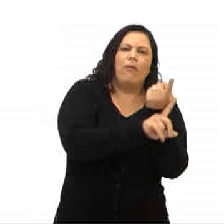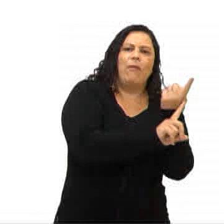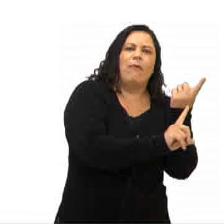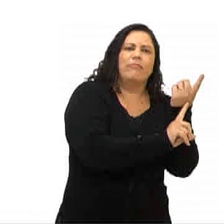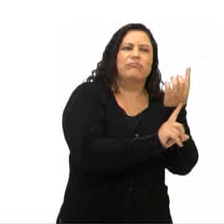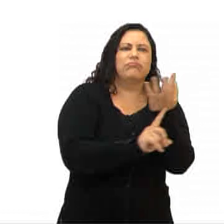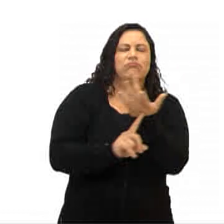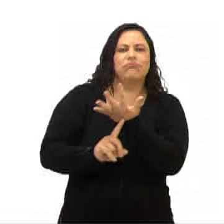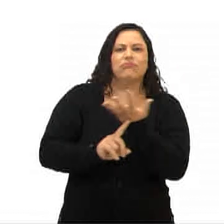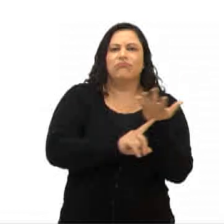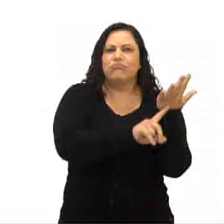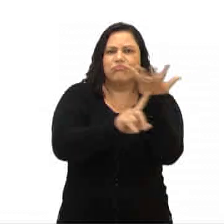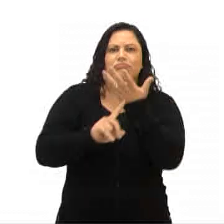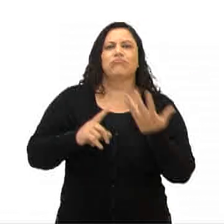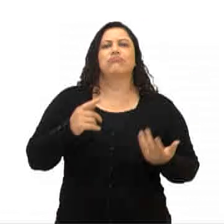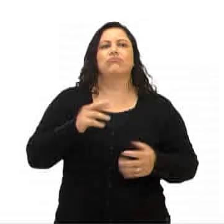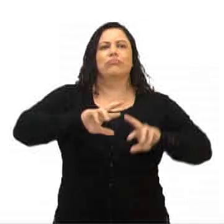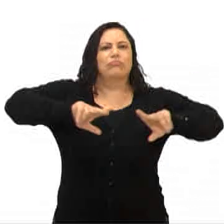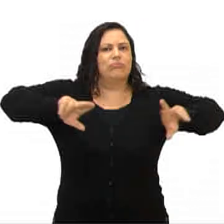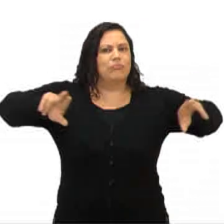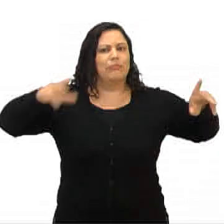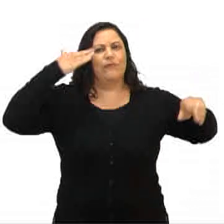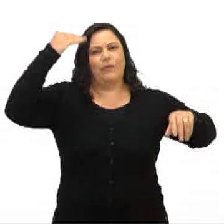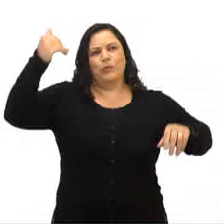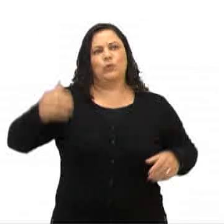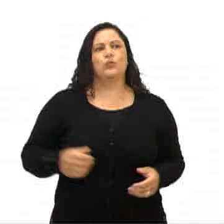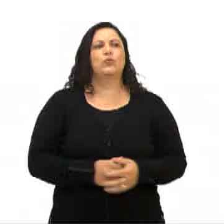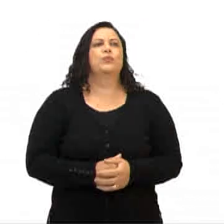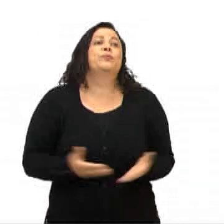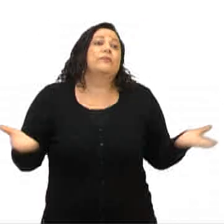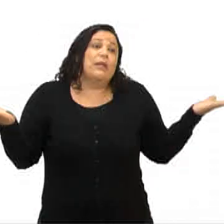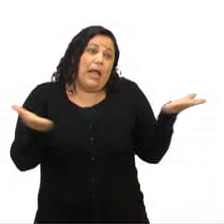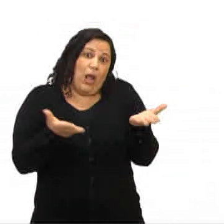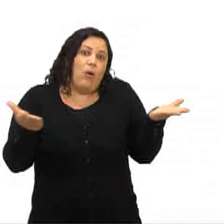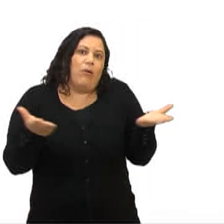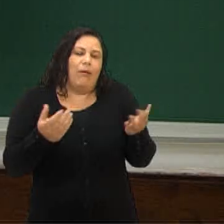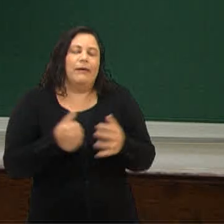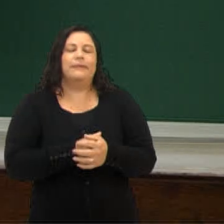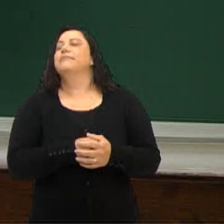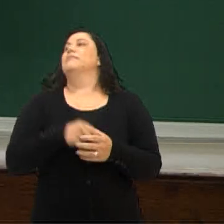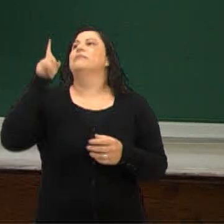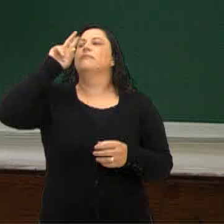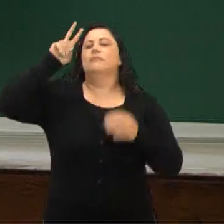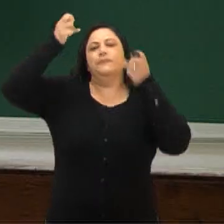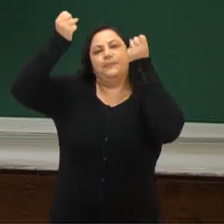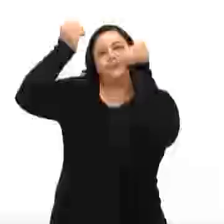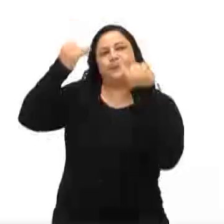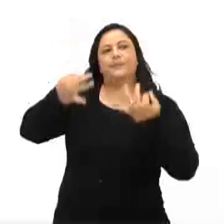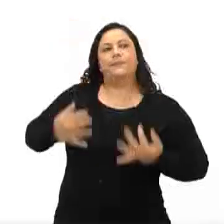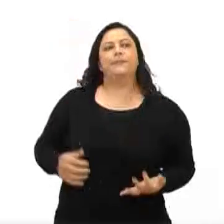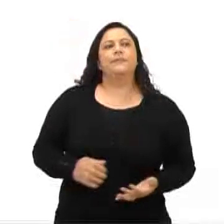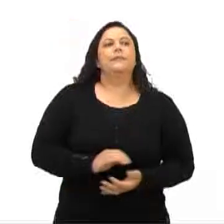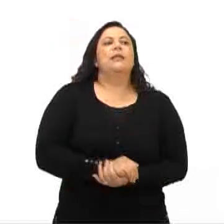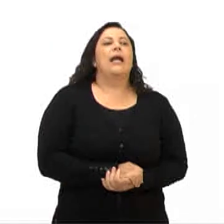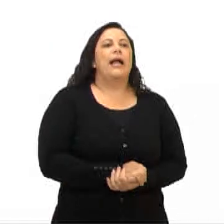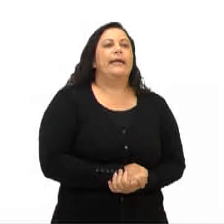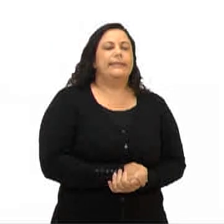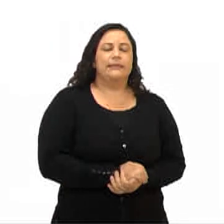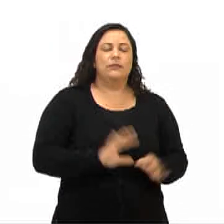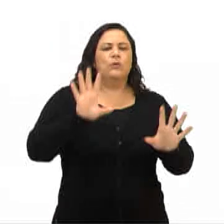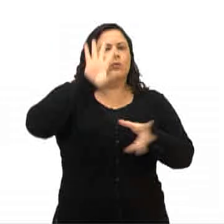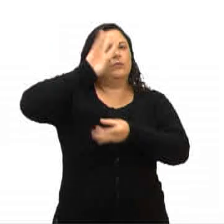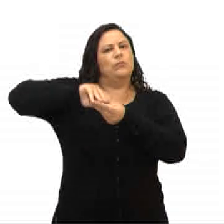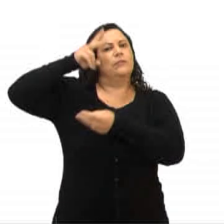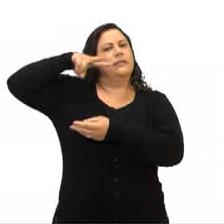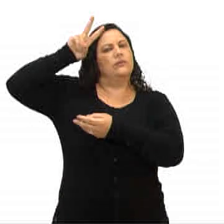né? Os girassóis de uma jarra. Então vamos lá, contar uma historinha, isso aqui foi, se eu não me engano, foi da FUVESP ou da USP, tá? Está